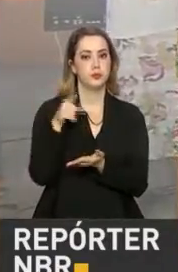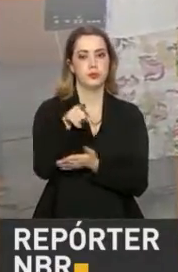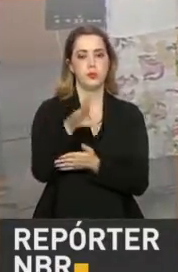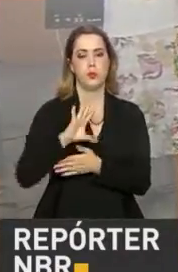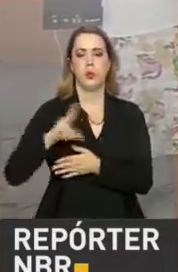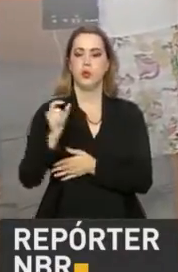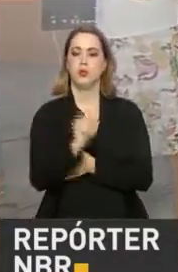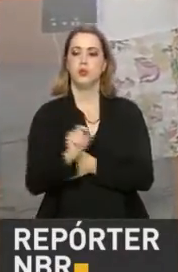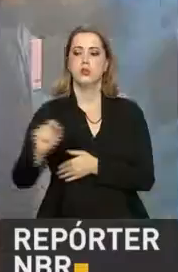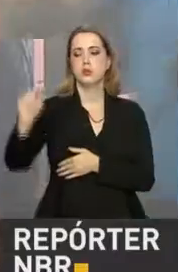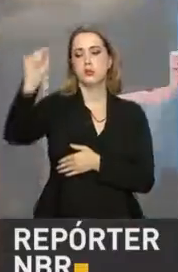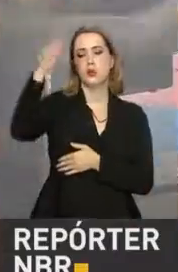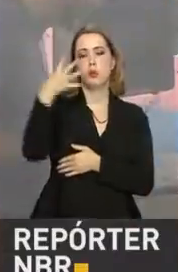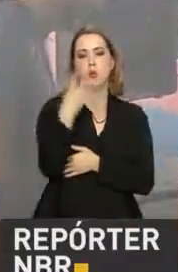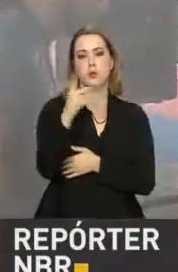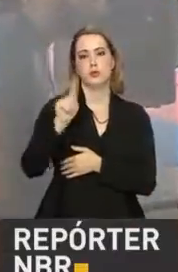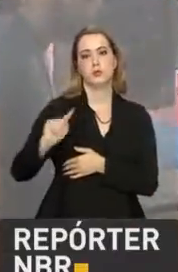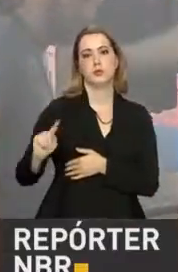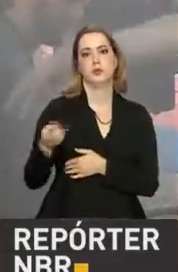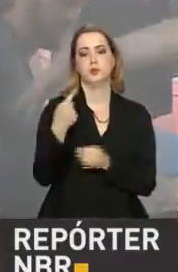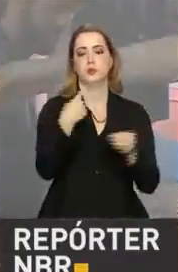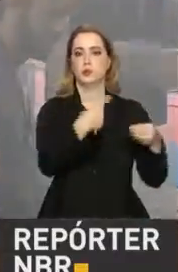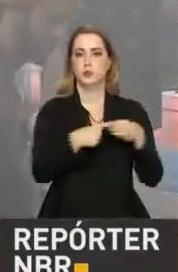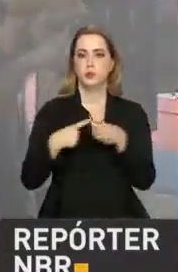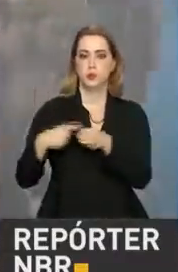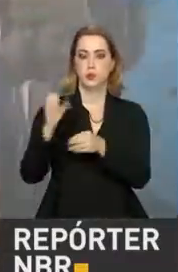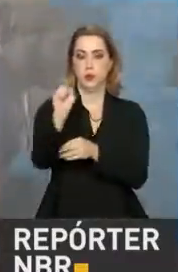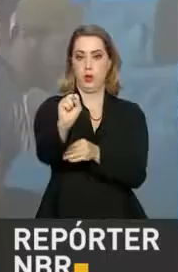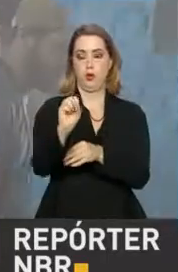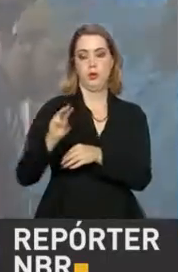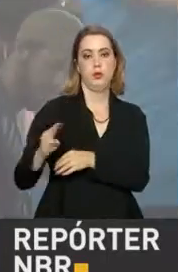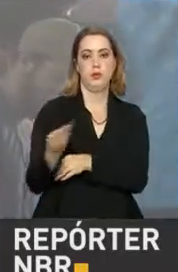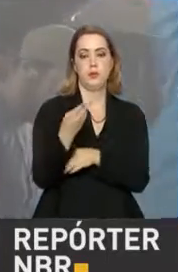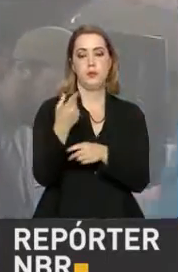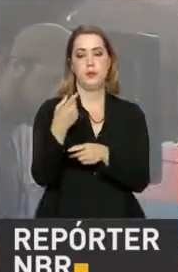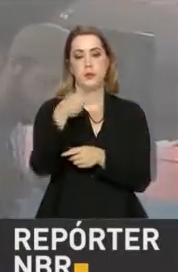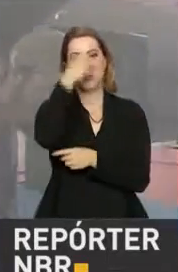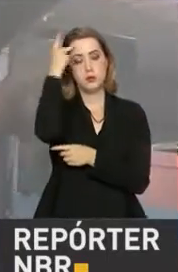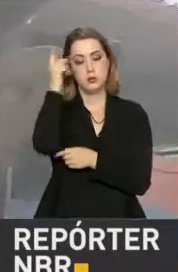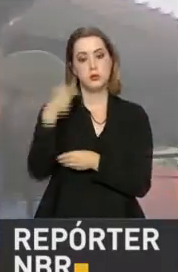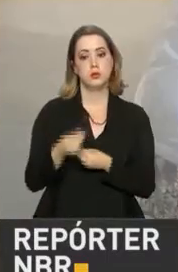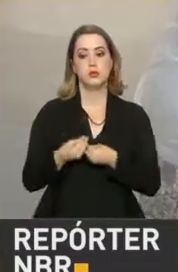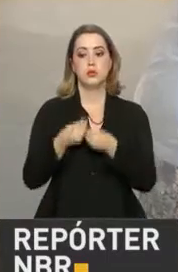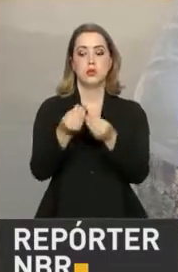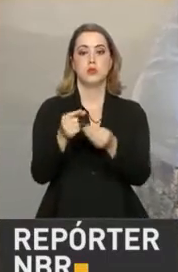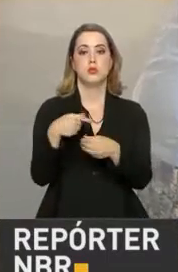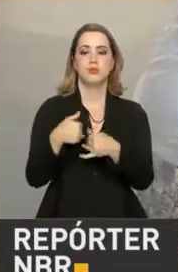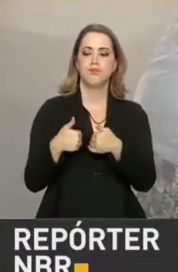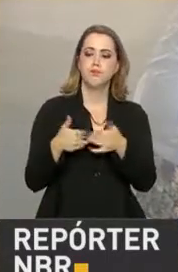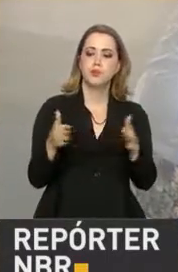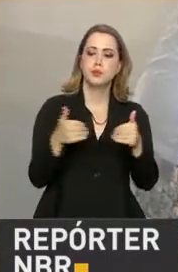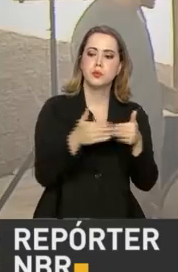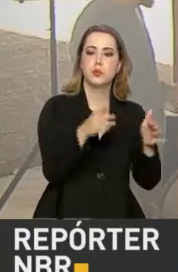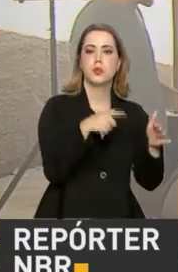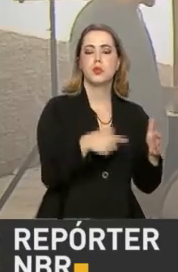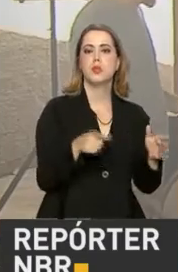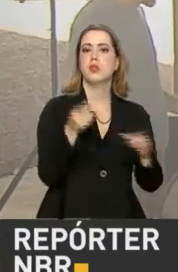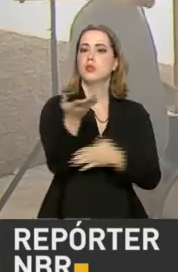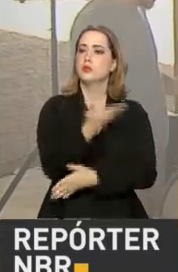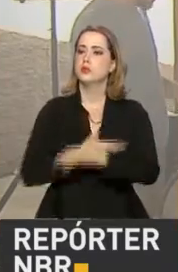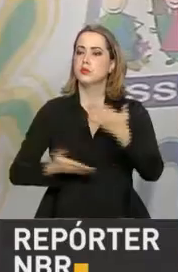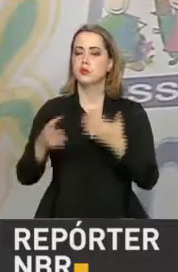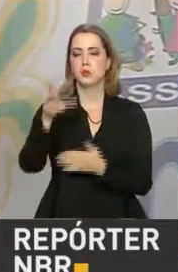de 4 mil pontos que atendem cerca de 8 milhões de pessoas eles garantem a ampliação do acesso à produção e circulação